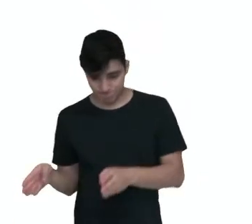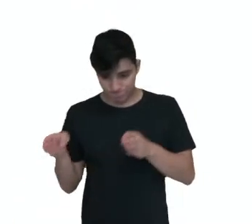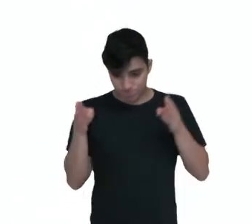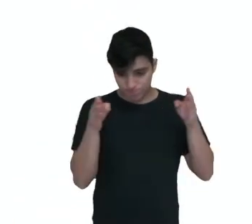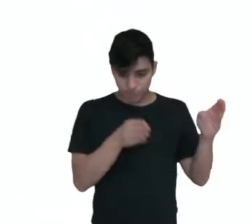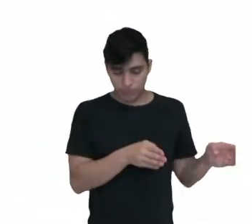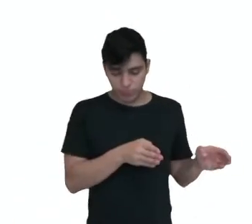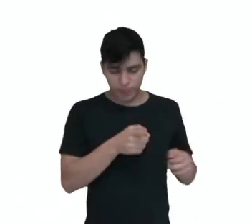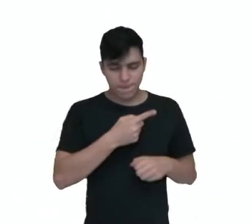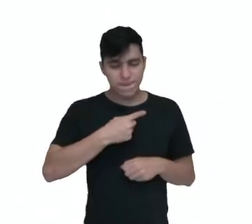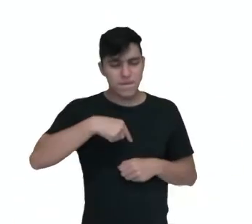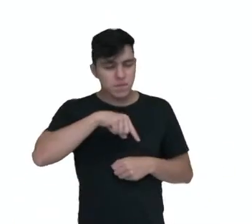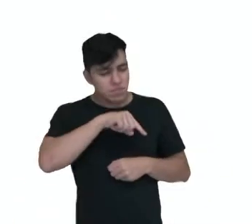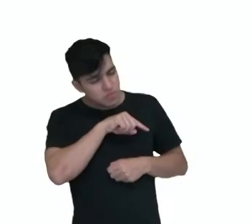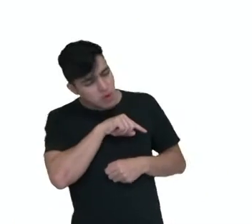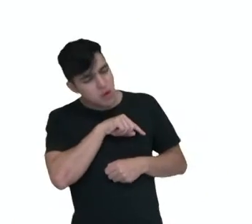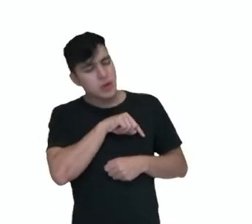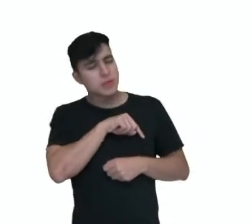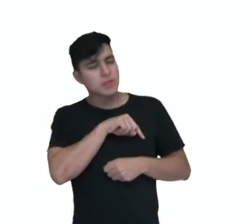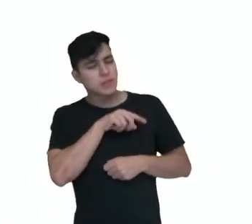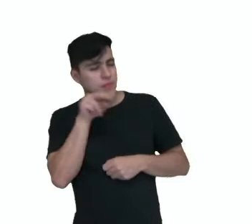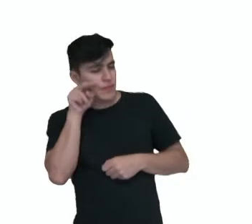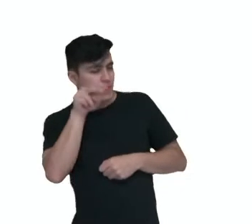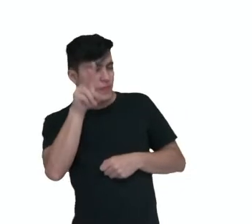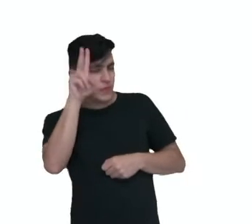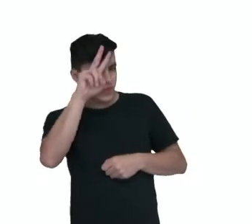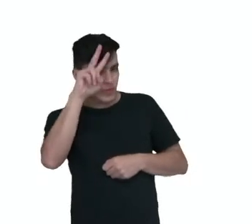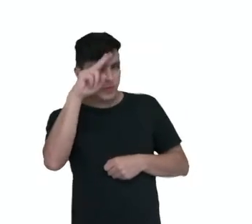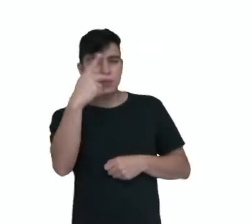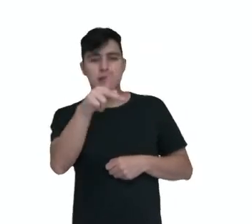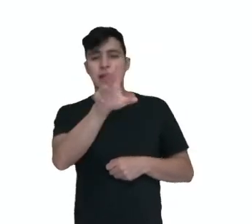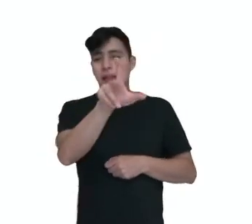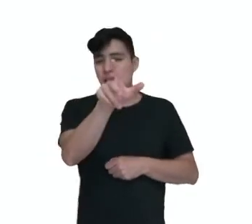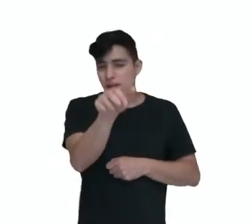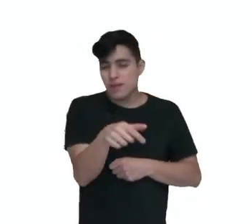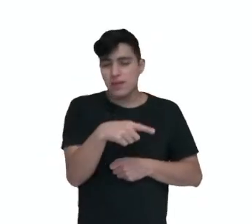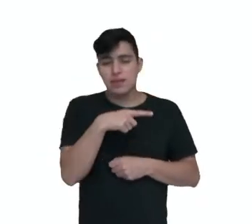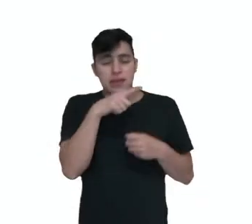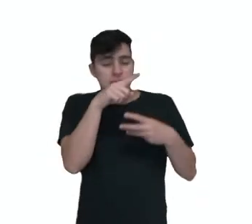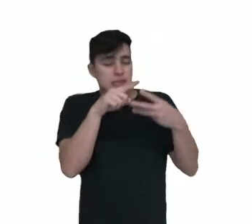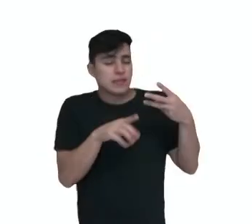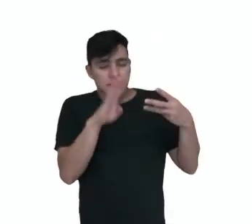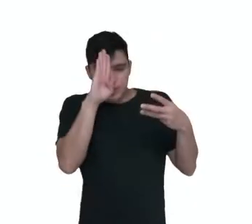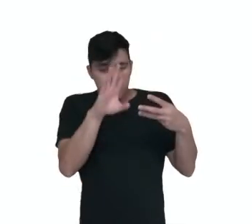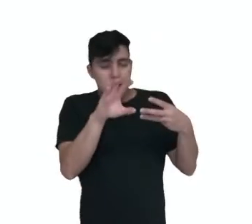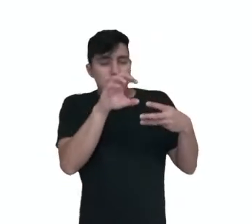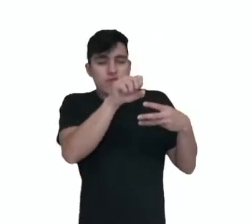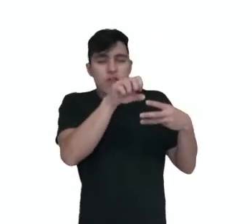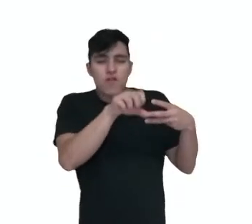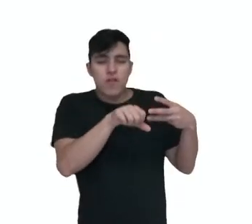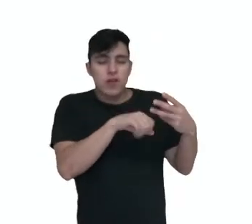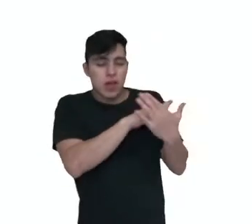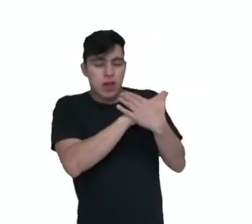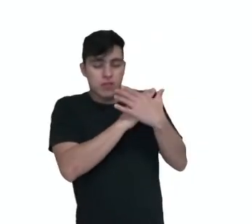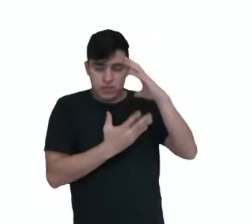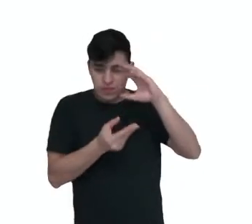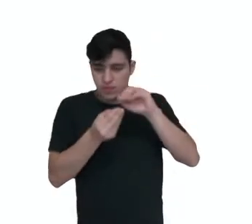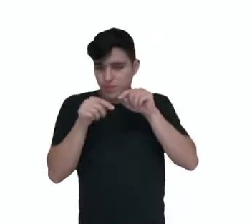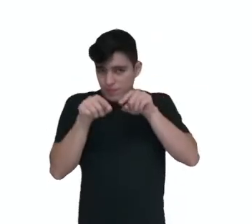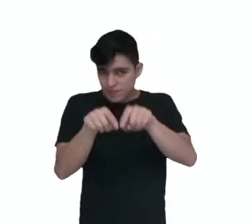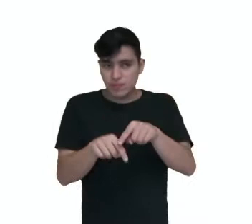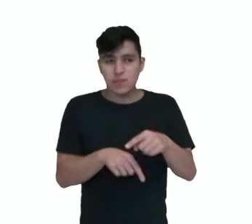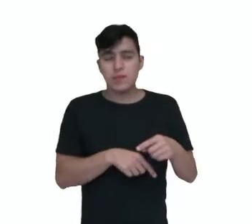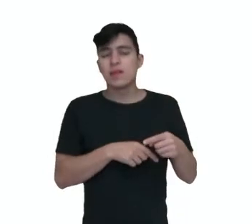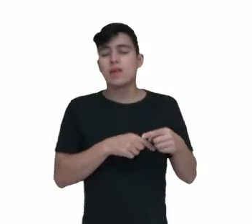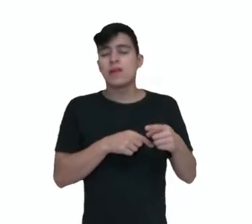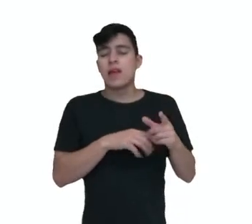gente observa a história da África, nós percebemos três fontes principais, materiais e imateriais, que nos